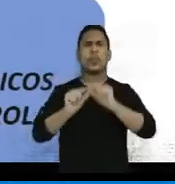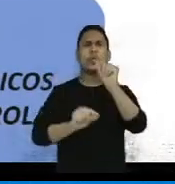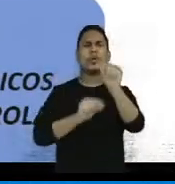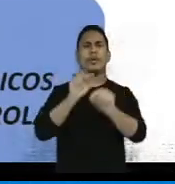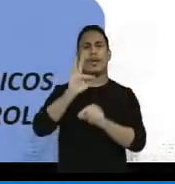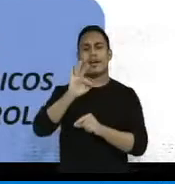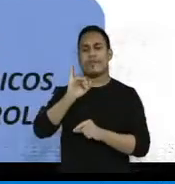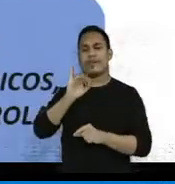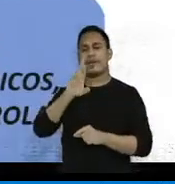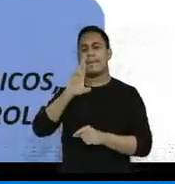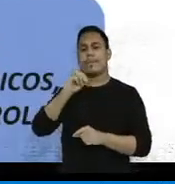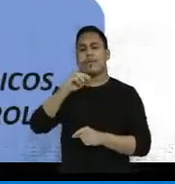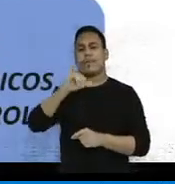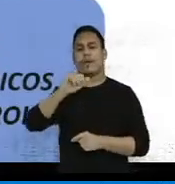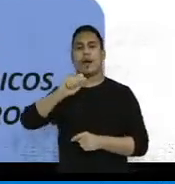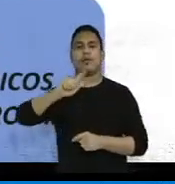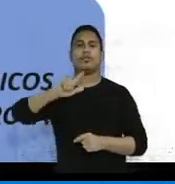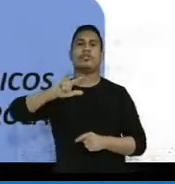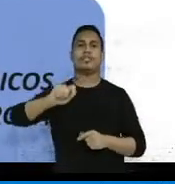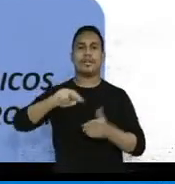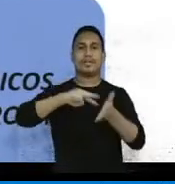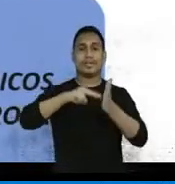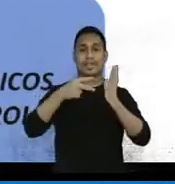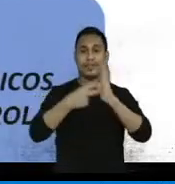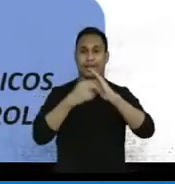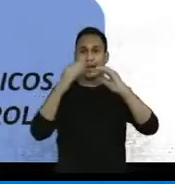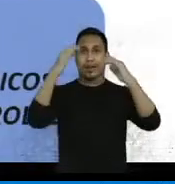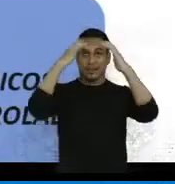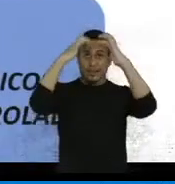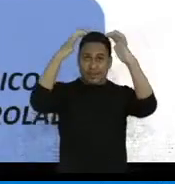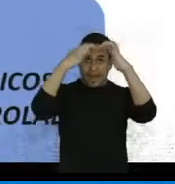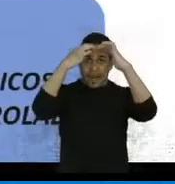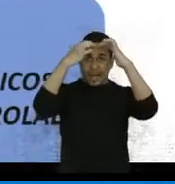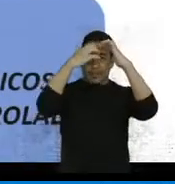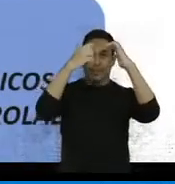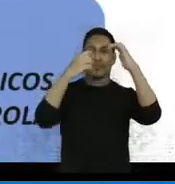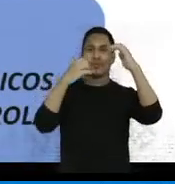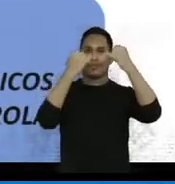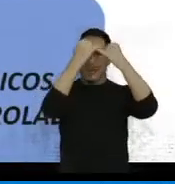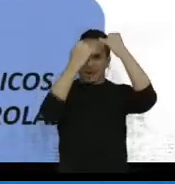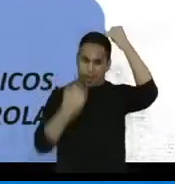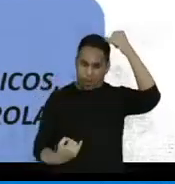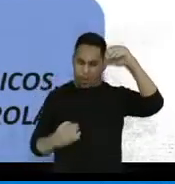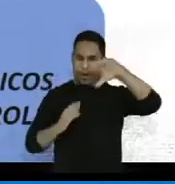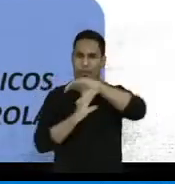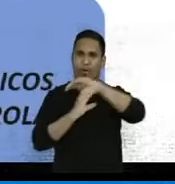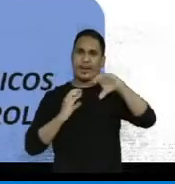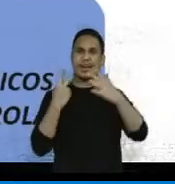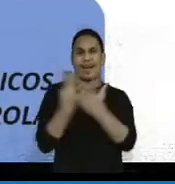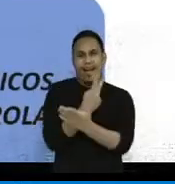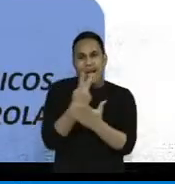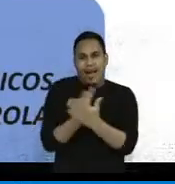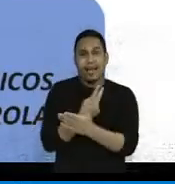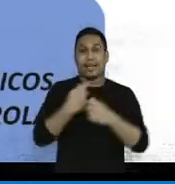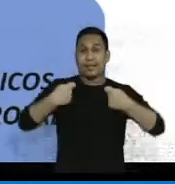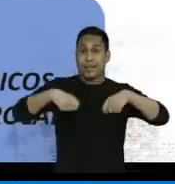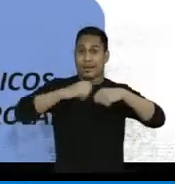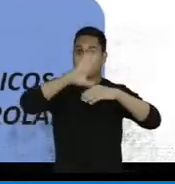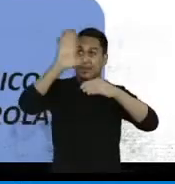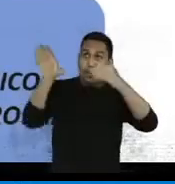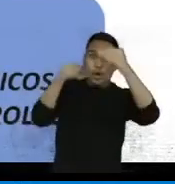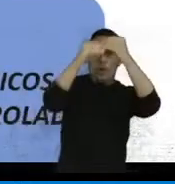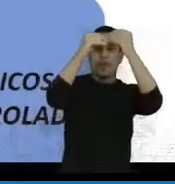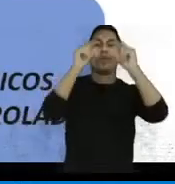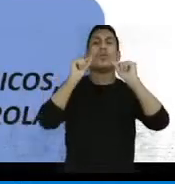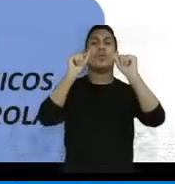cérebro. Eu tenho que aumentar certas substâncias do meu cérebro. Um deles é a serotonina. Para